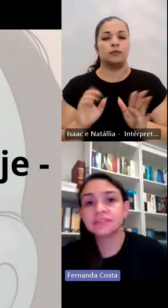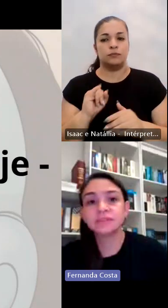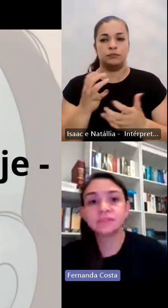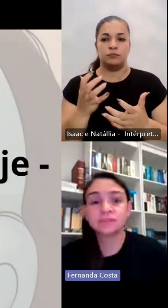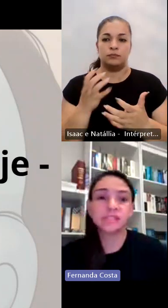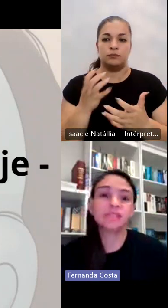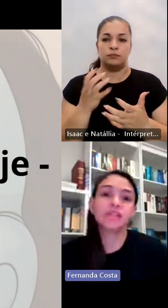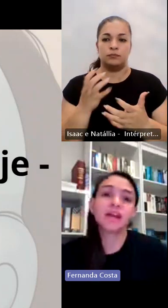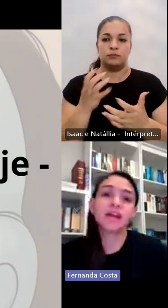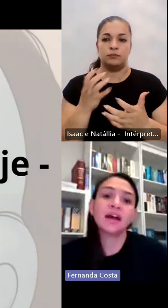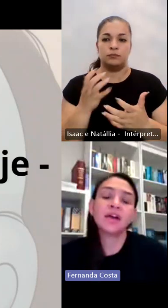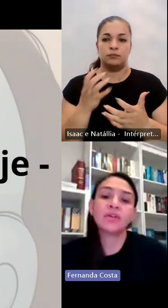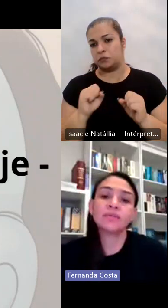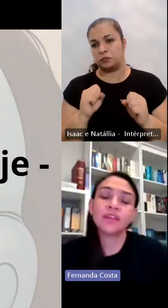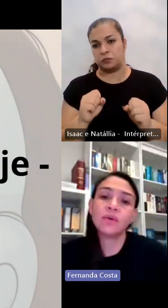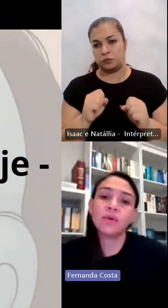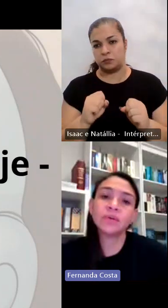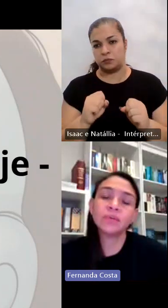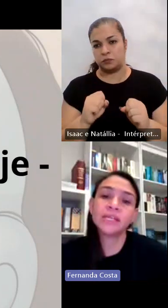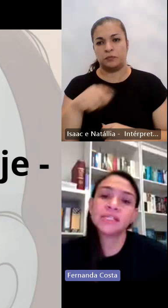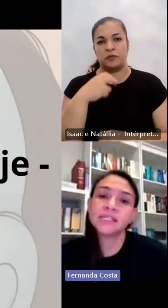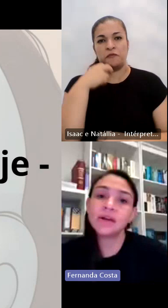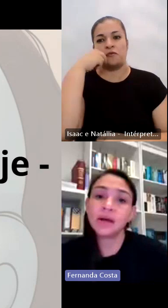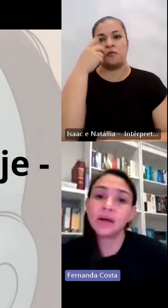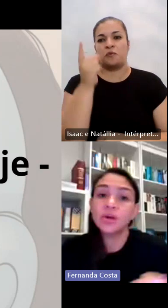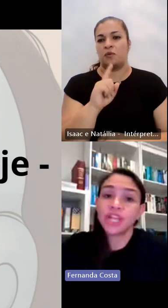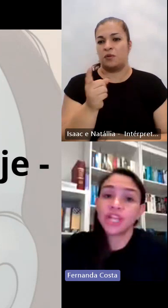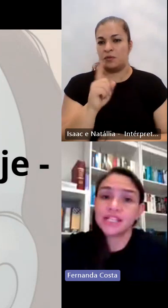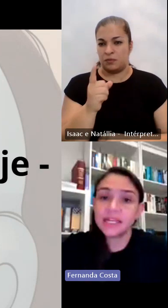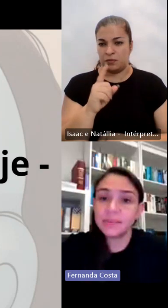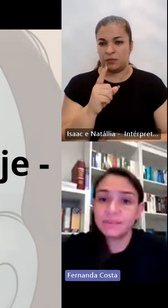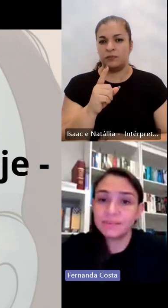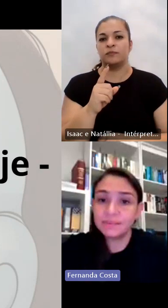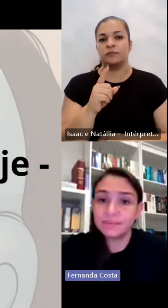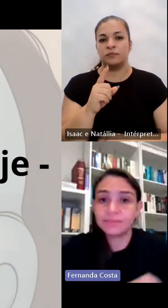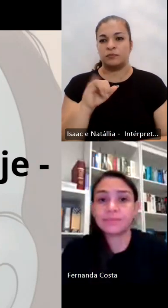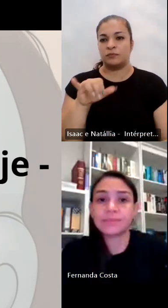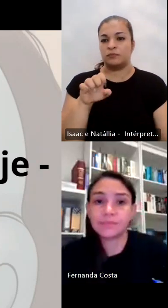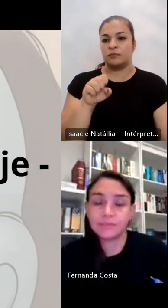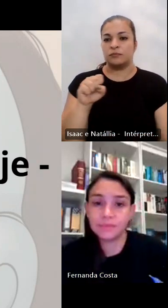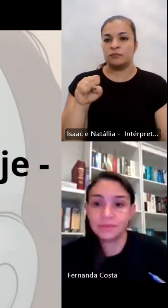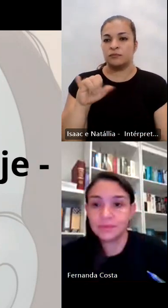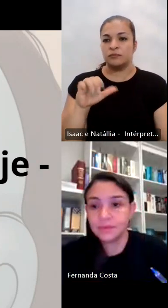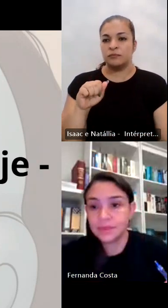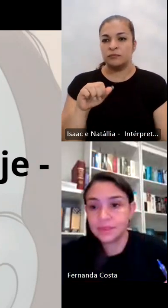falar, não precisa ficar com vergonha, com nenhuma restrição, não. Jéssica?